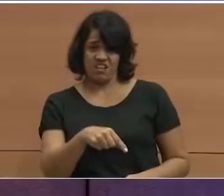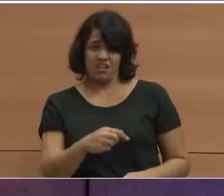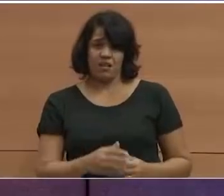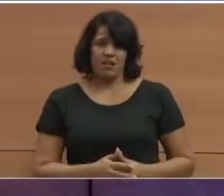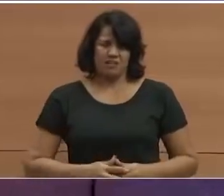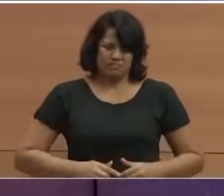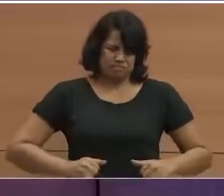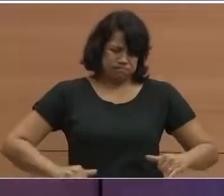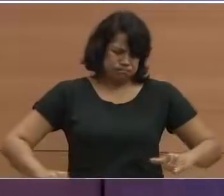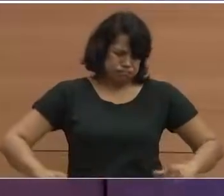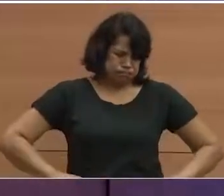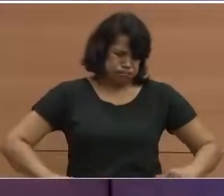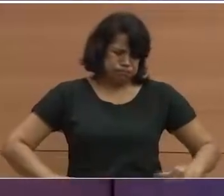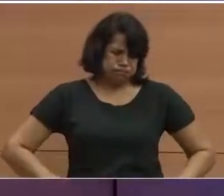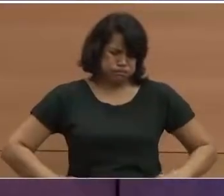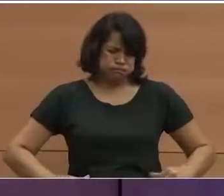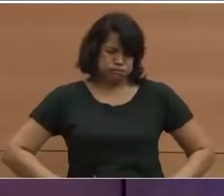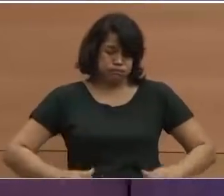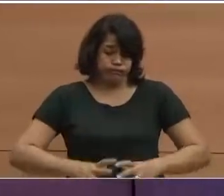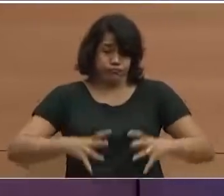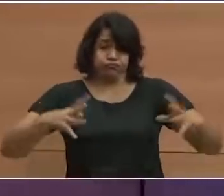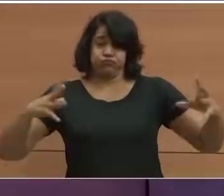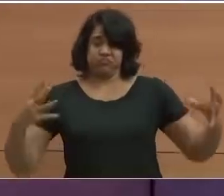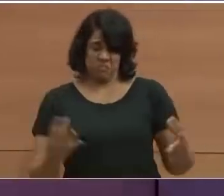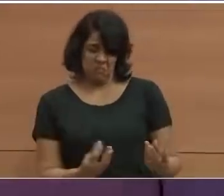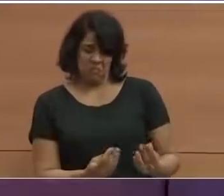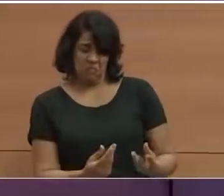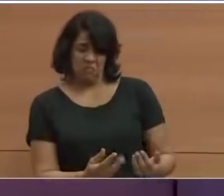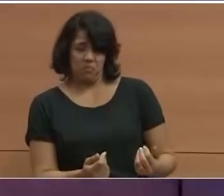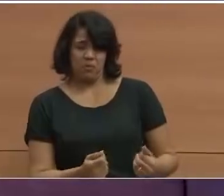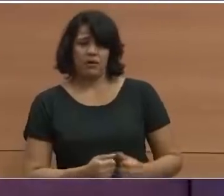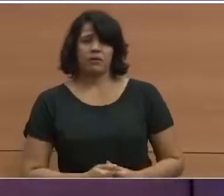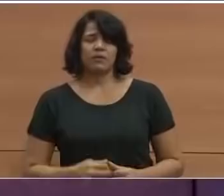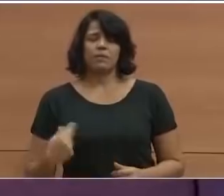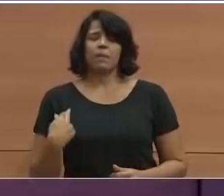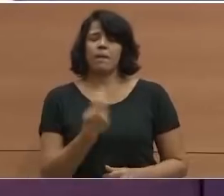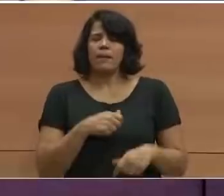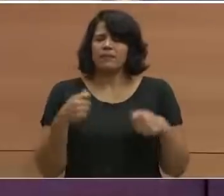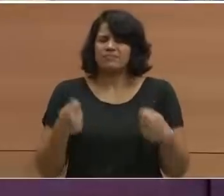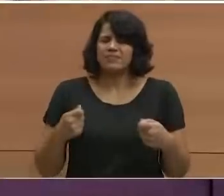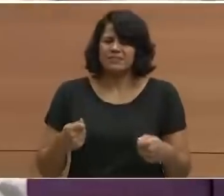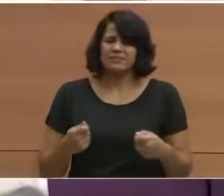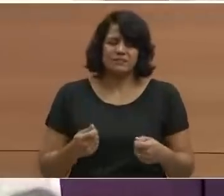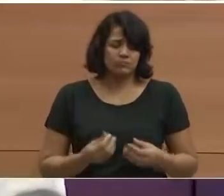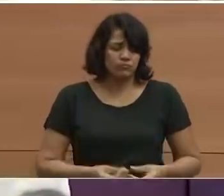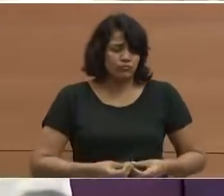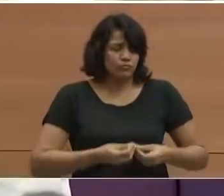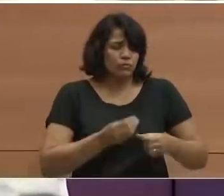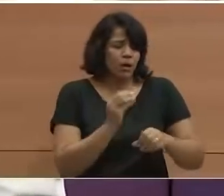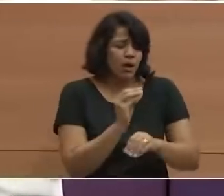todos. Mesmo que a gente não esteja mais aqui, nós